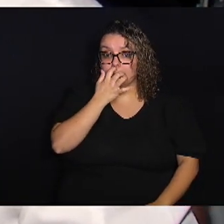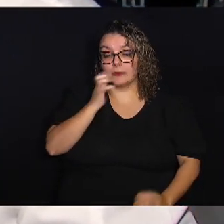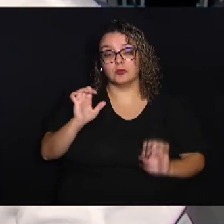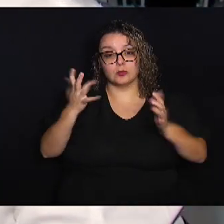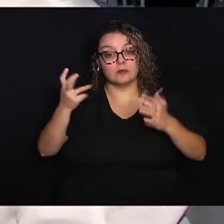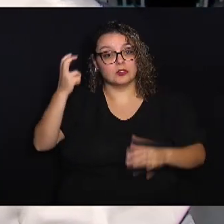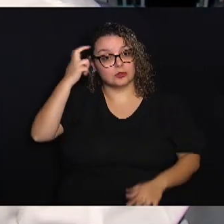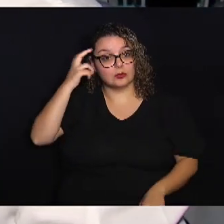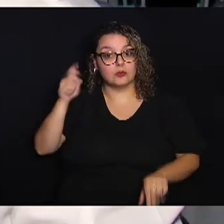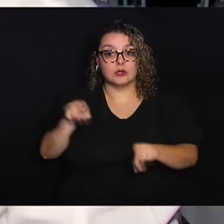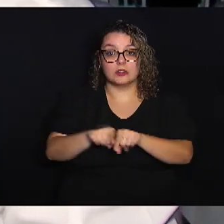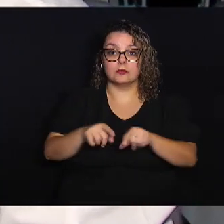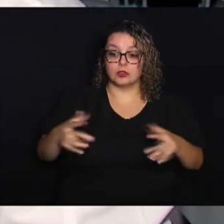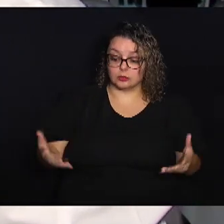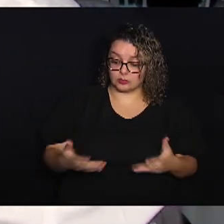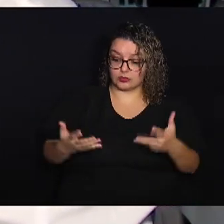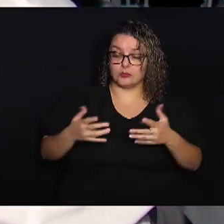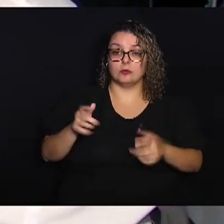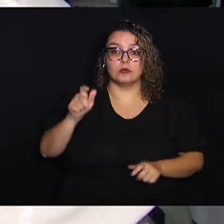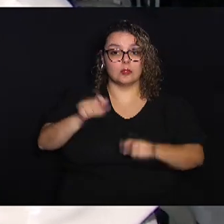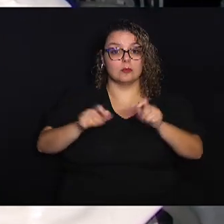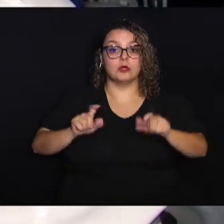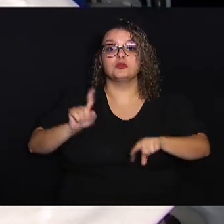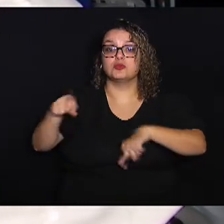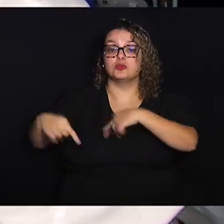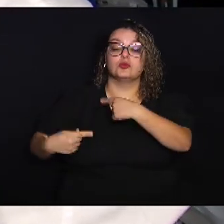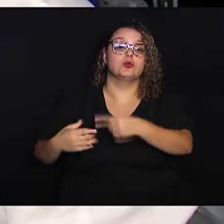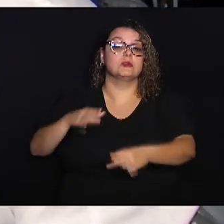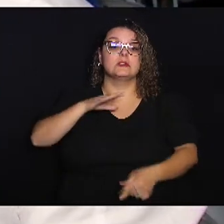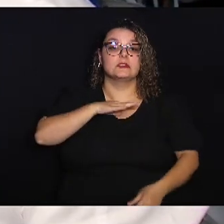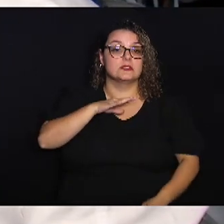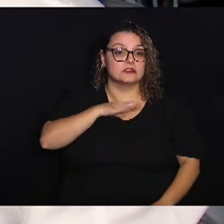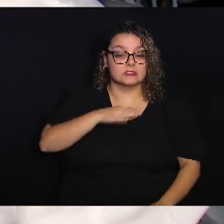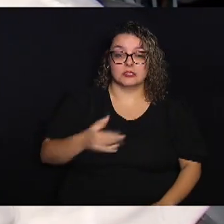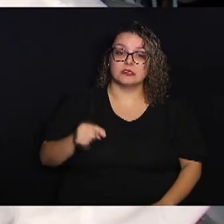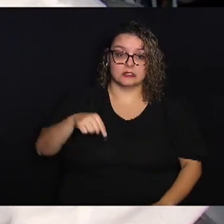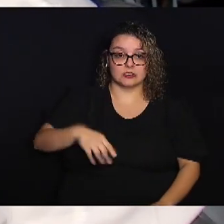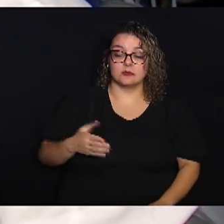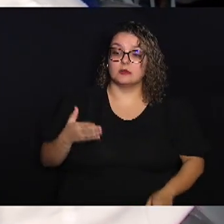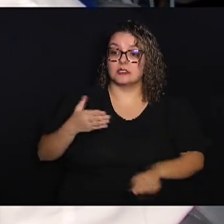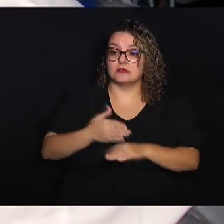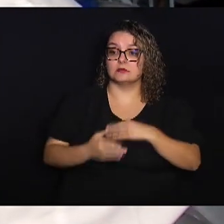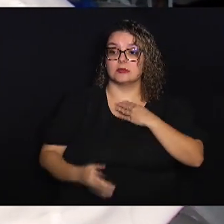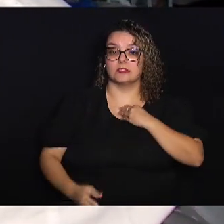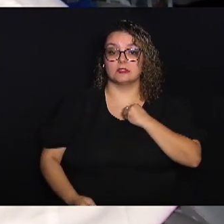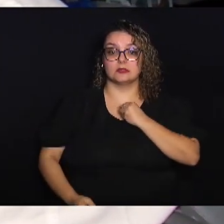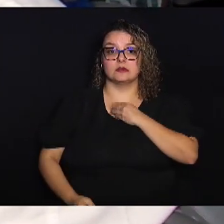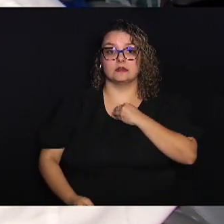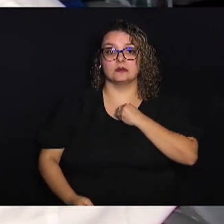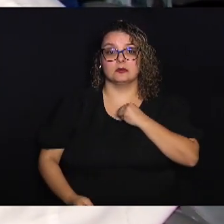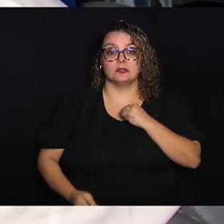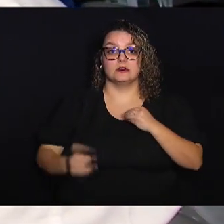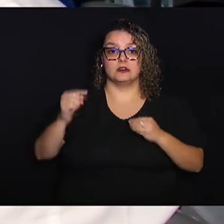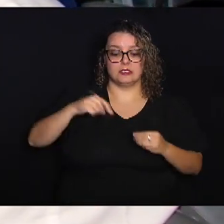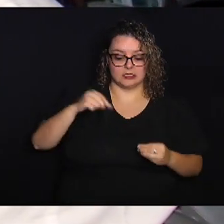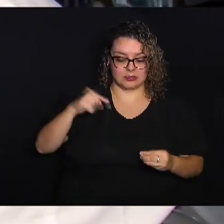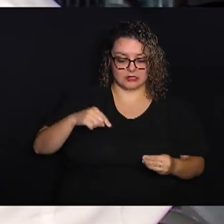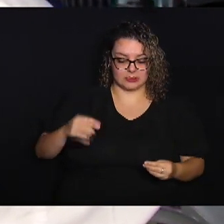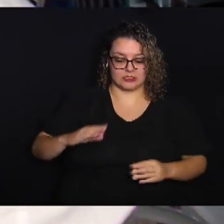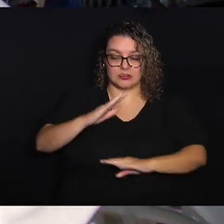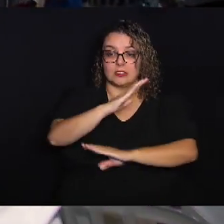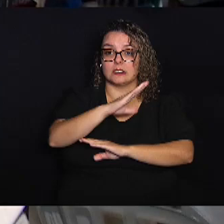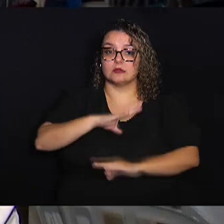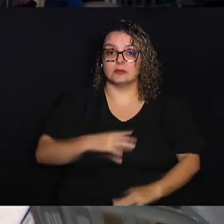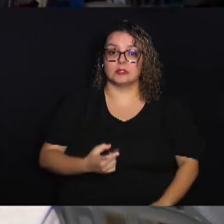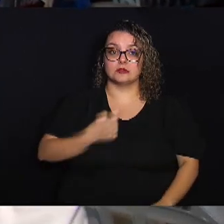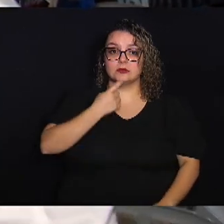porque inclusive fomenta, porque vem pessoas de outras cidades aqui participar, e nós temos através da Câmara Municipal a capacidade